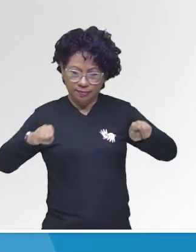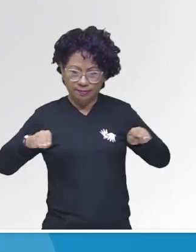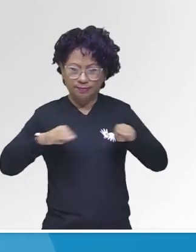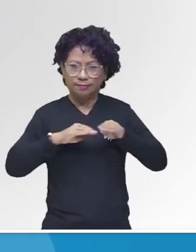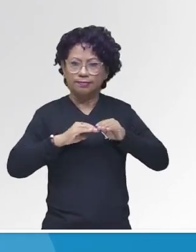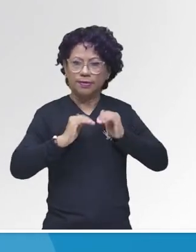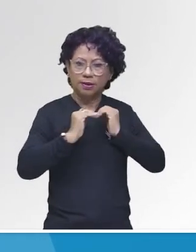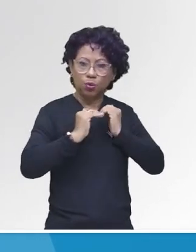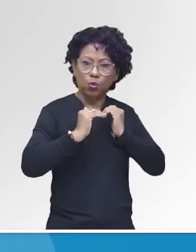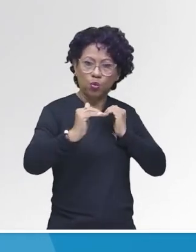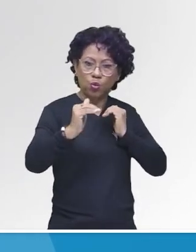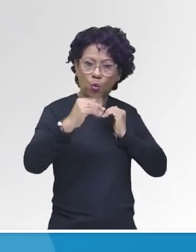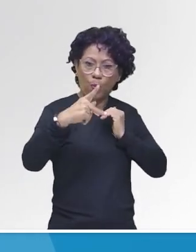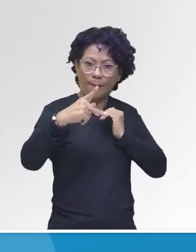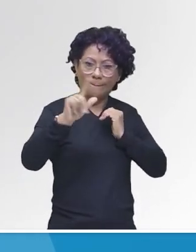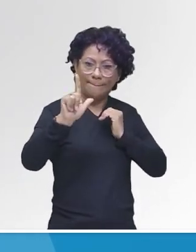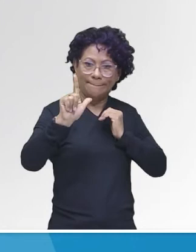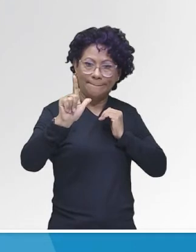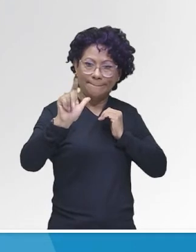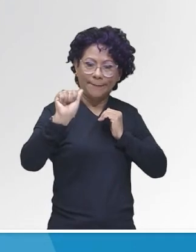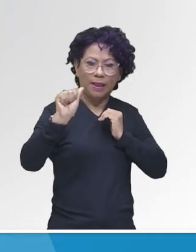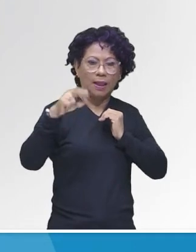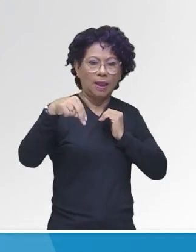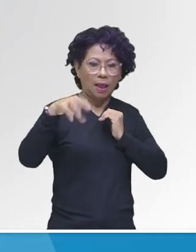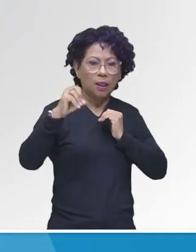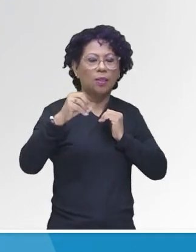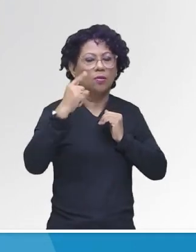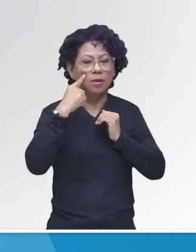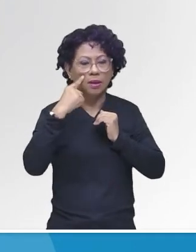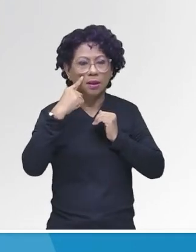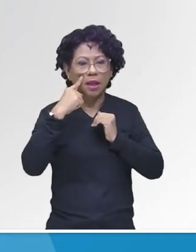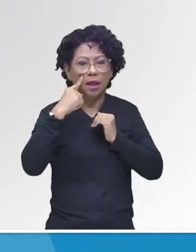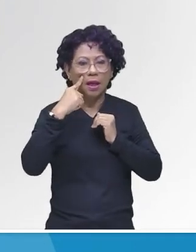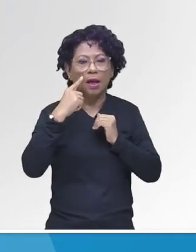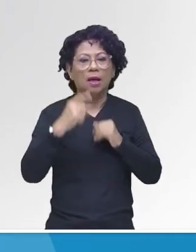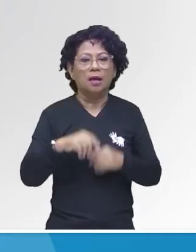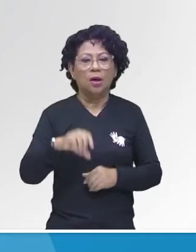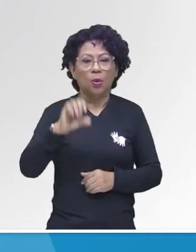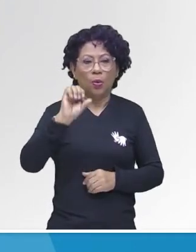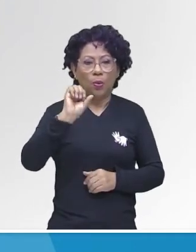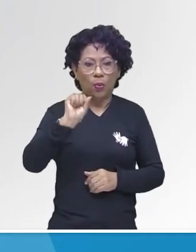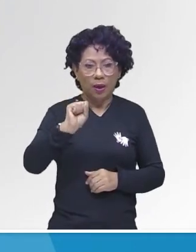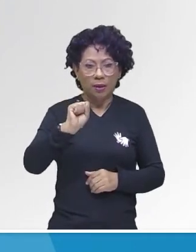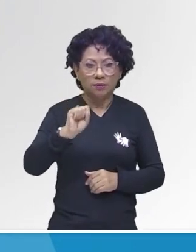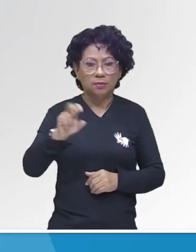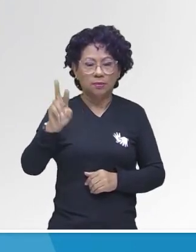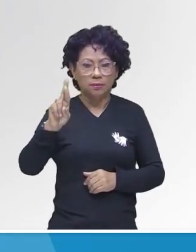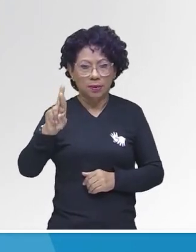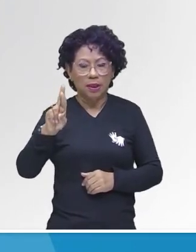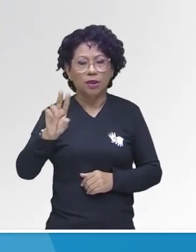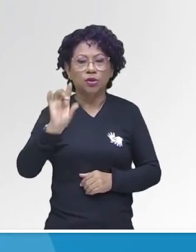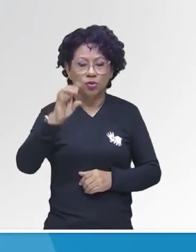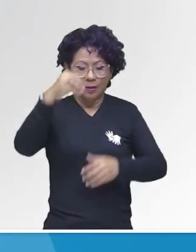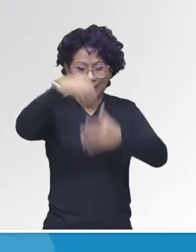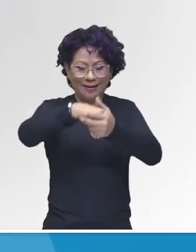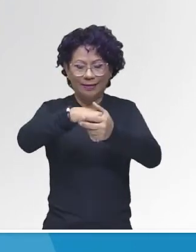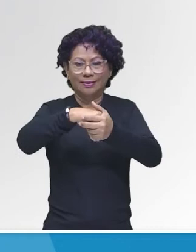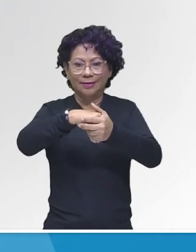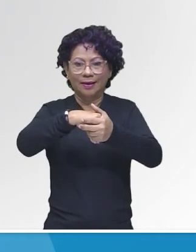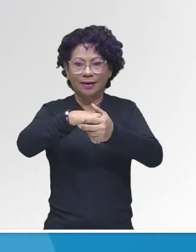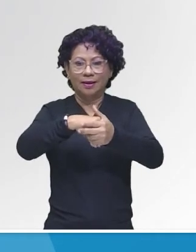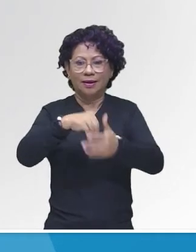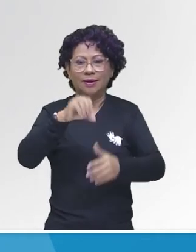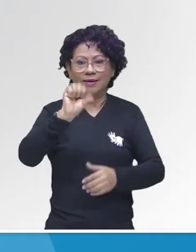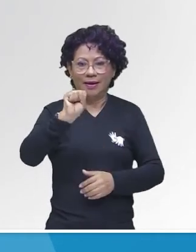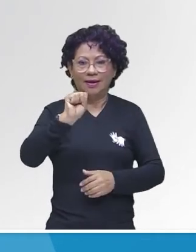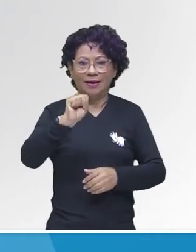R e também uma reta S, só que apenas a reta S pertence